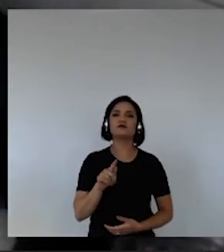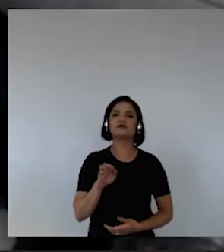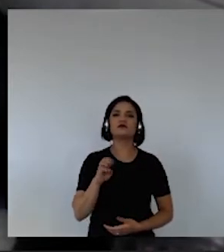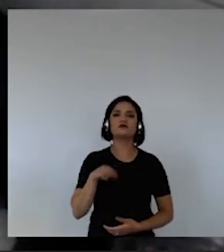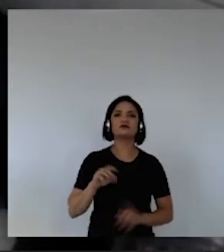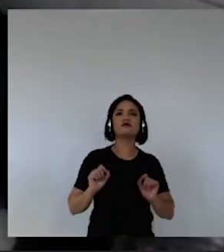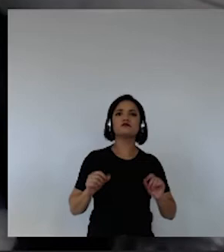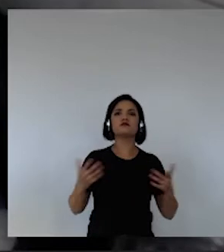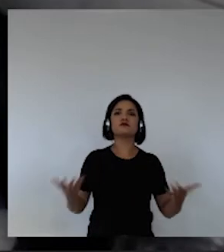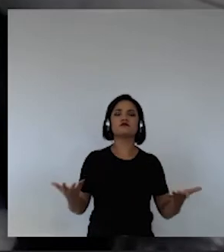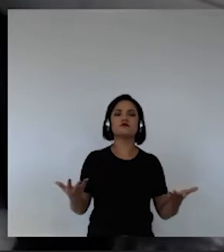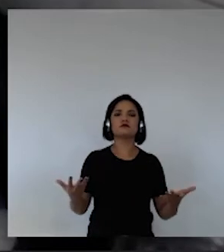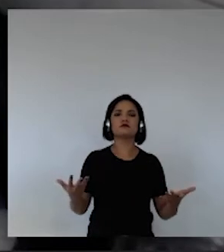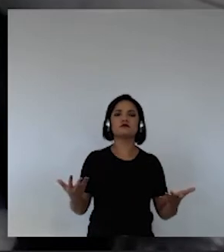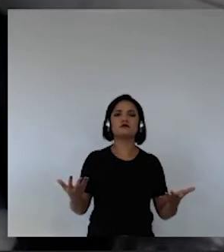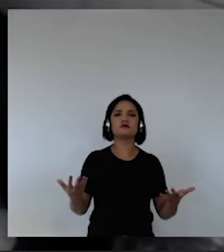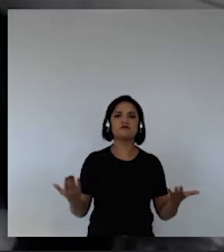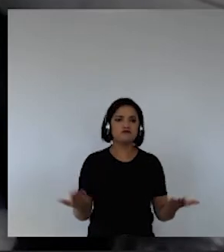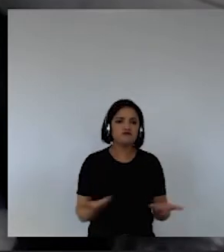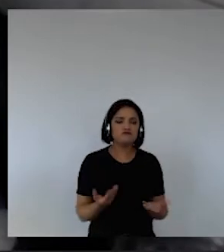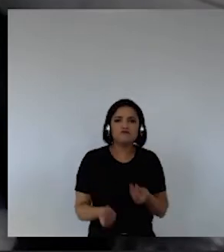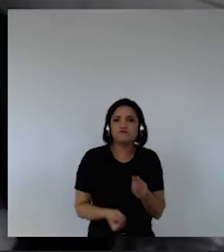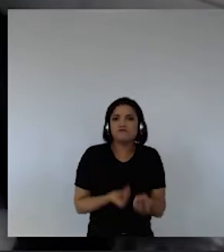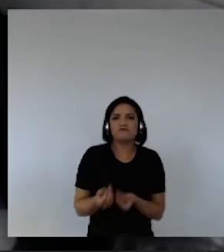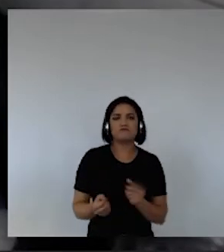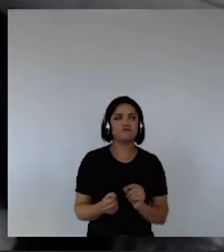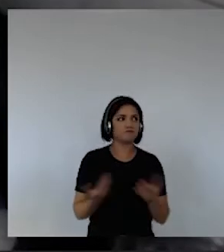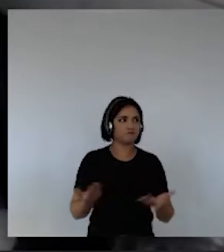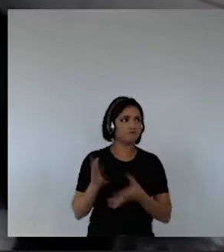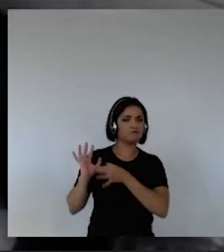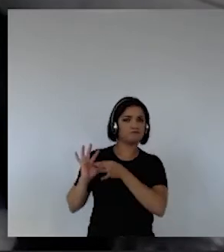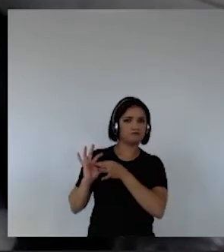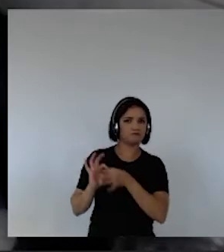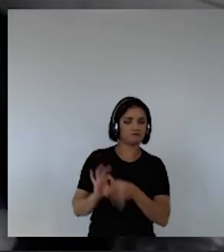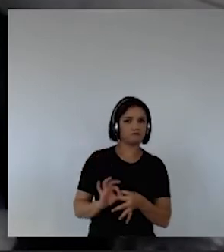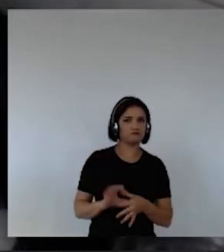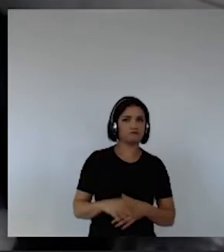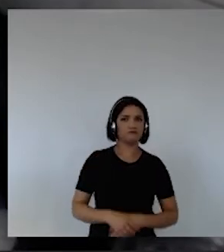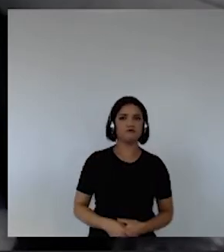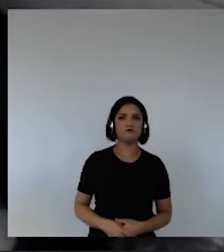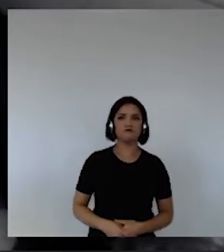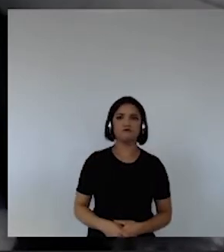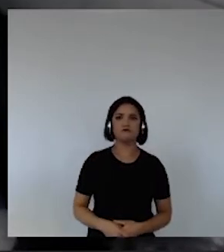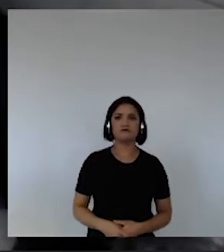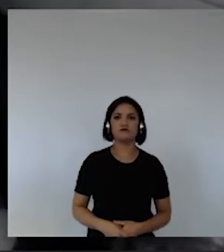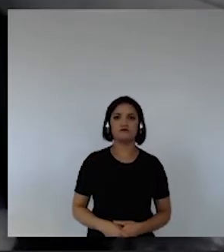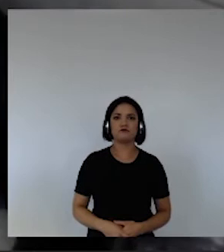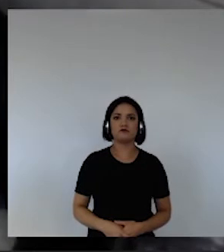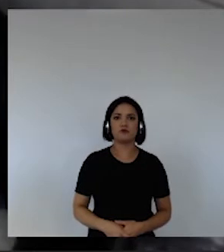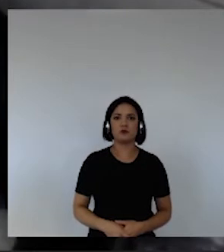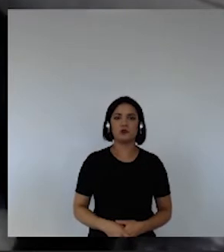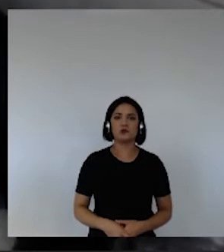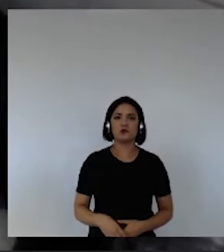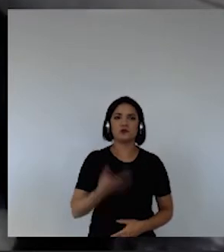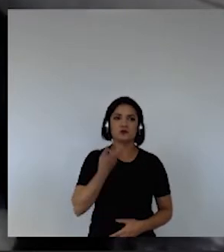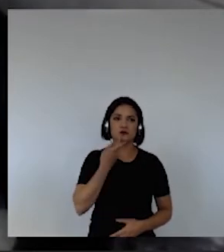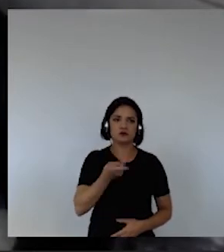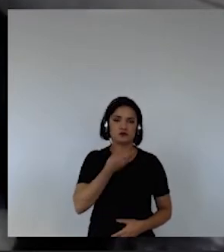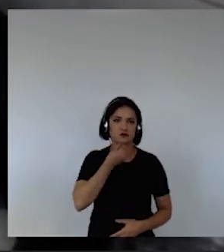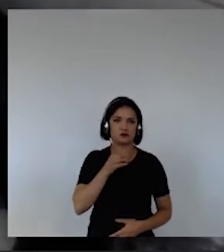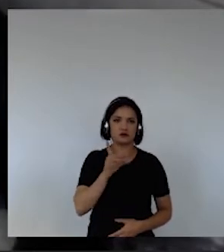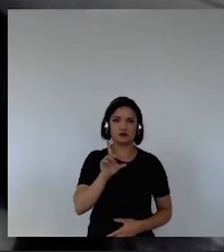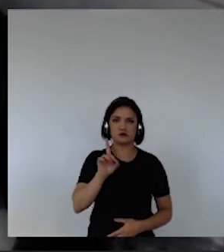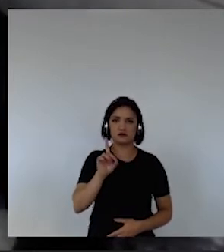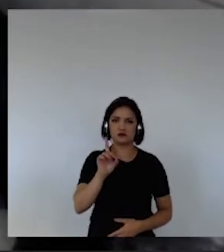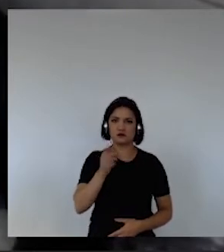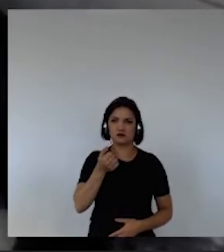o que se prestará à arbitragem nesse contexto? Eu vejo aqui, e aí a fala do doutor Daniel foi